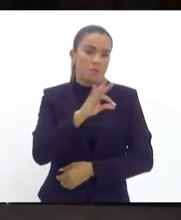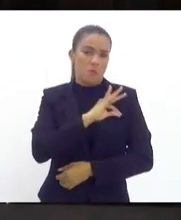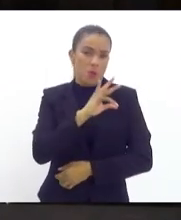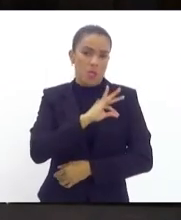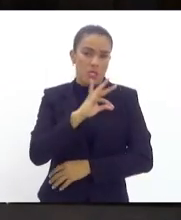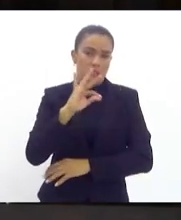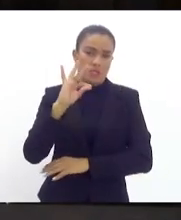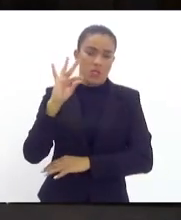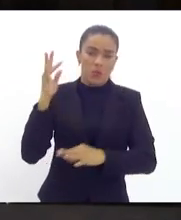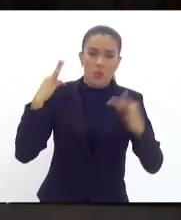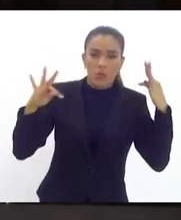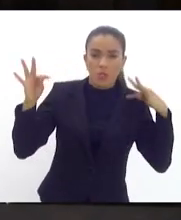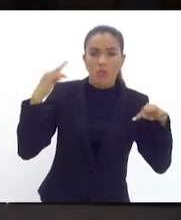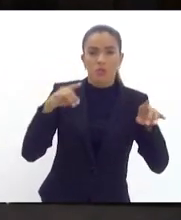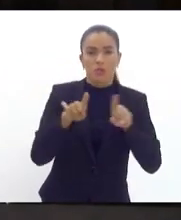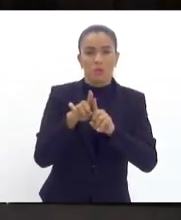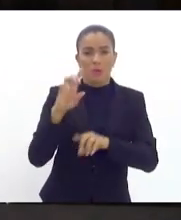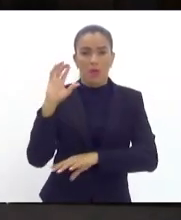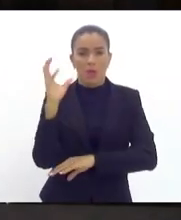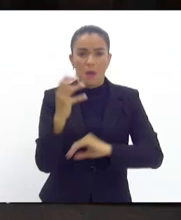turístico porque